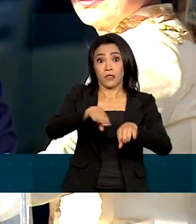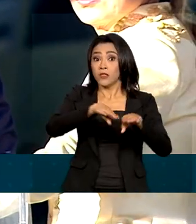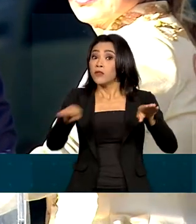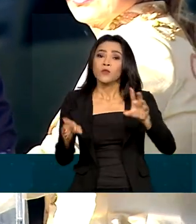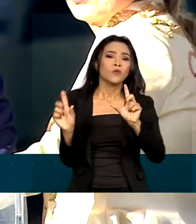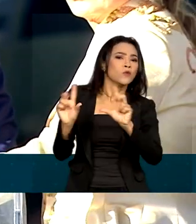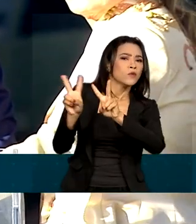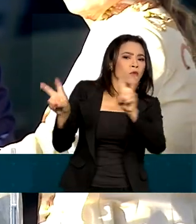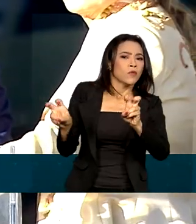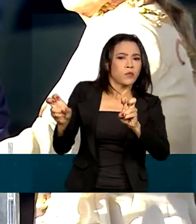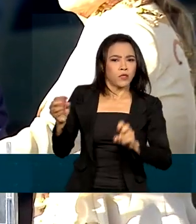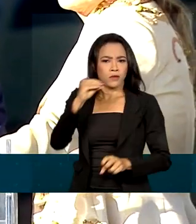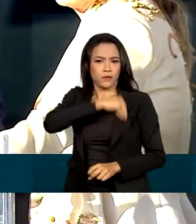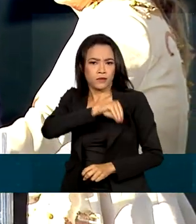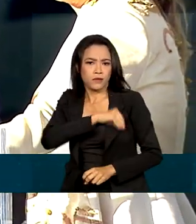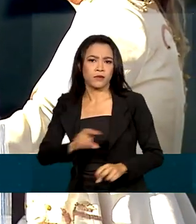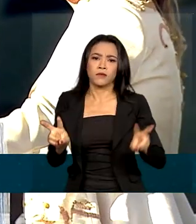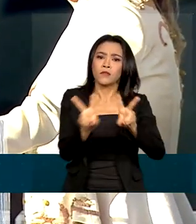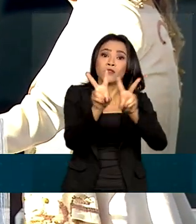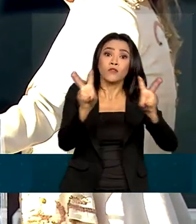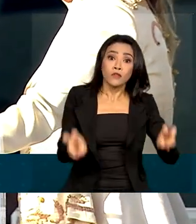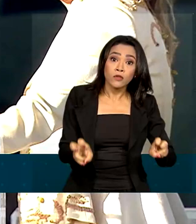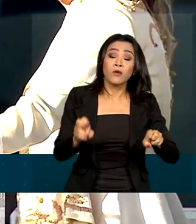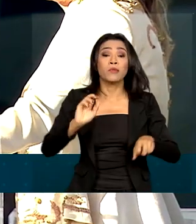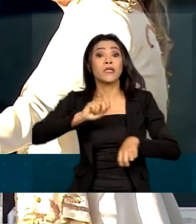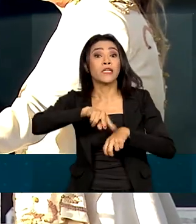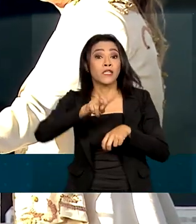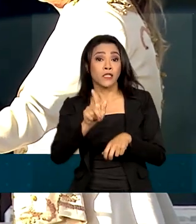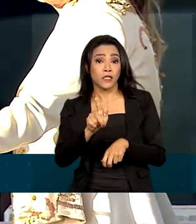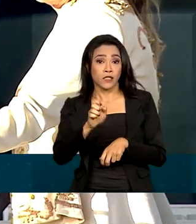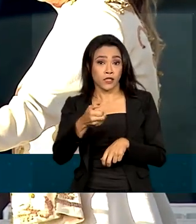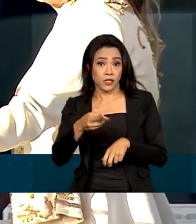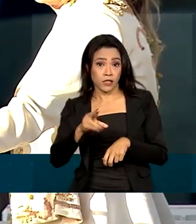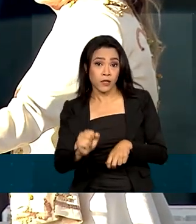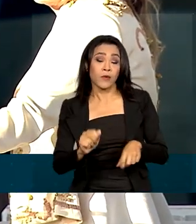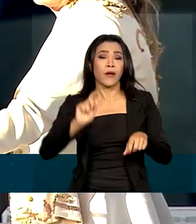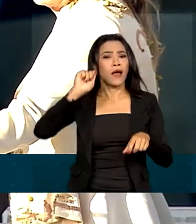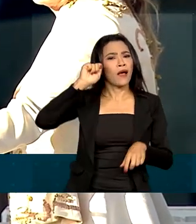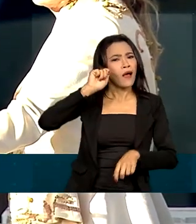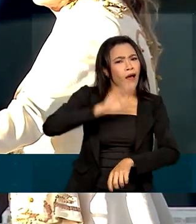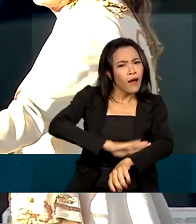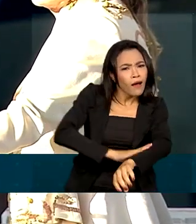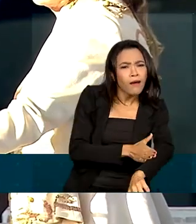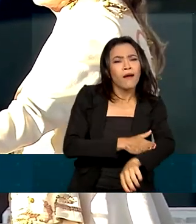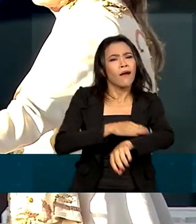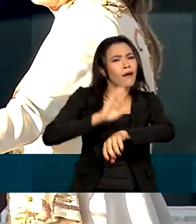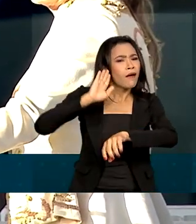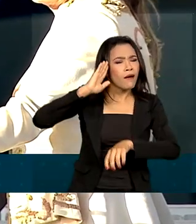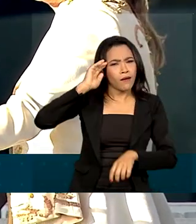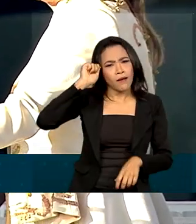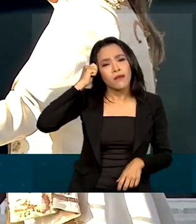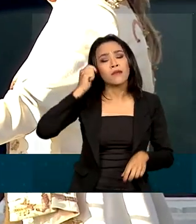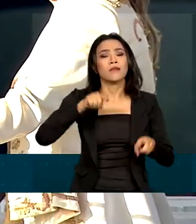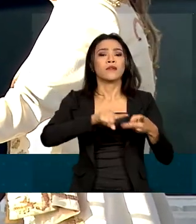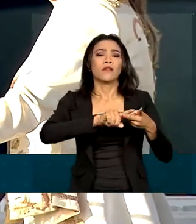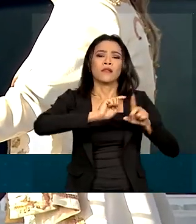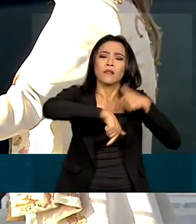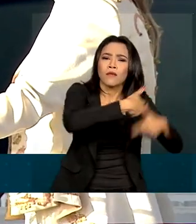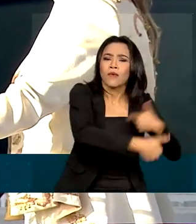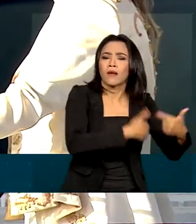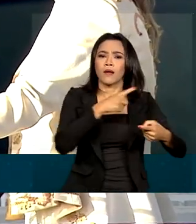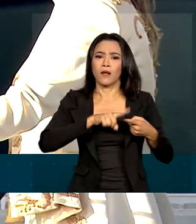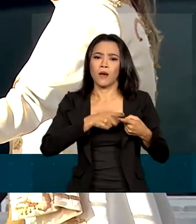renda, desigualdade de gênero e de raça, desigualdade no mercado de trabalho, na